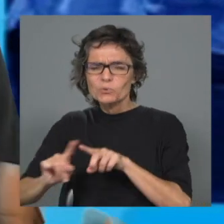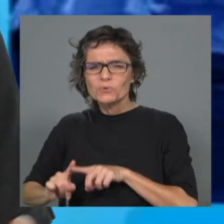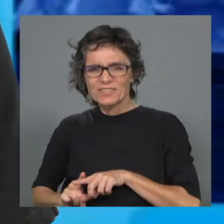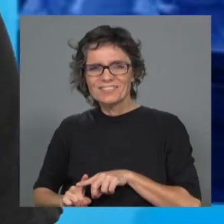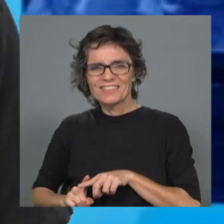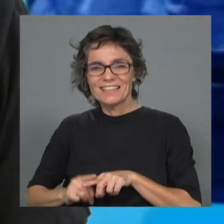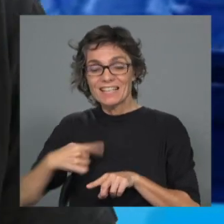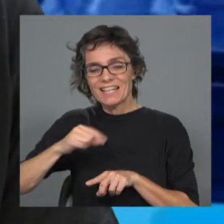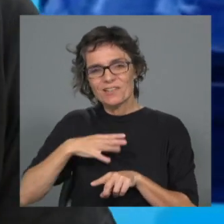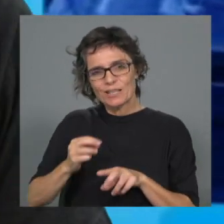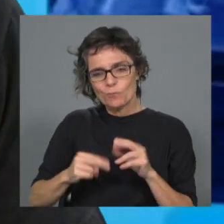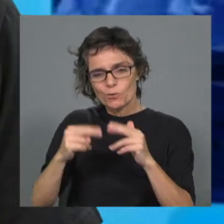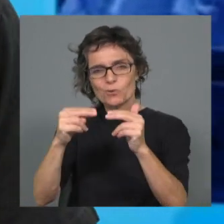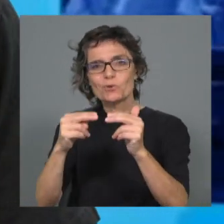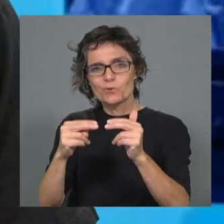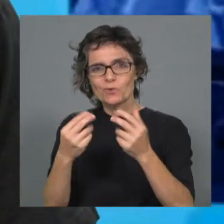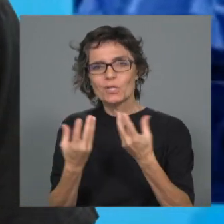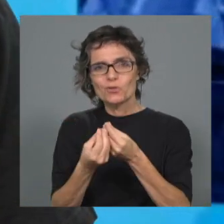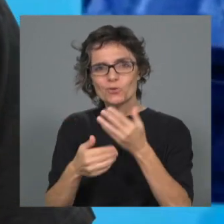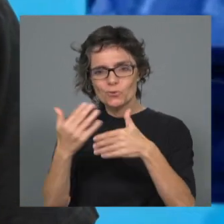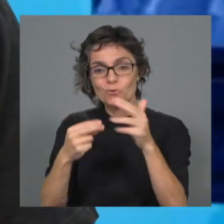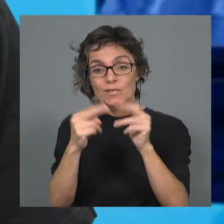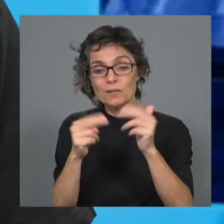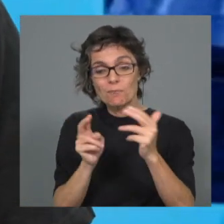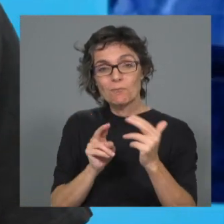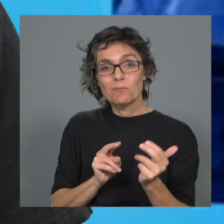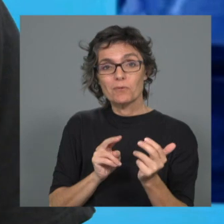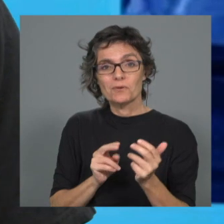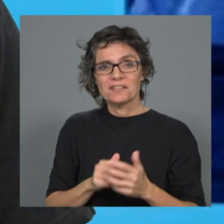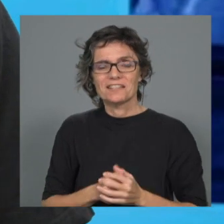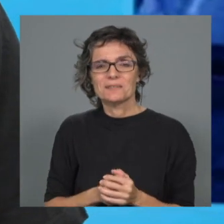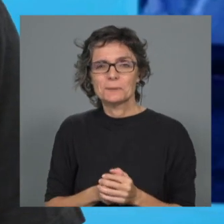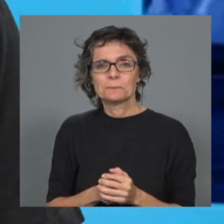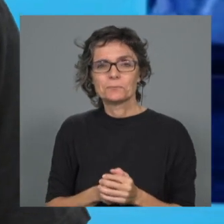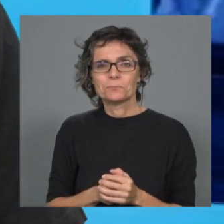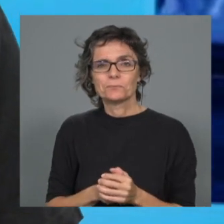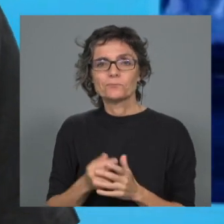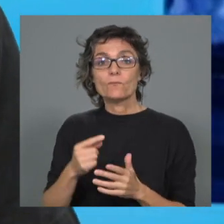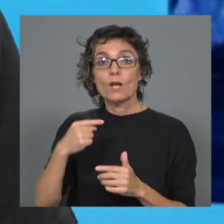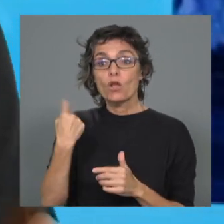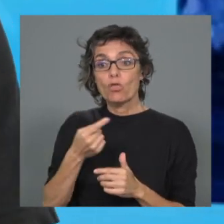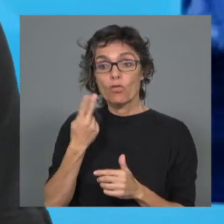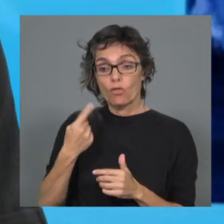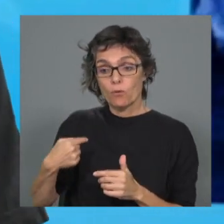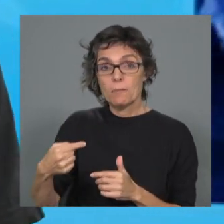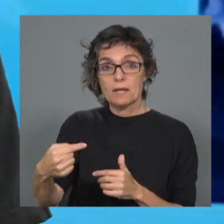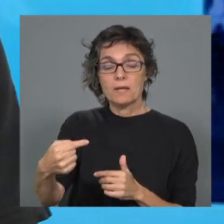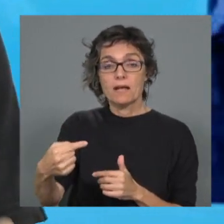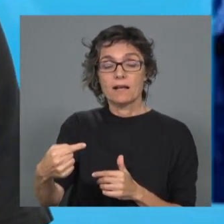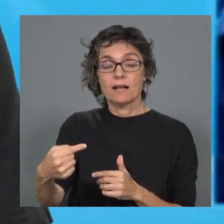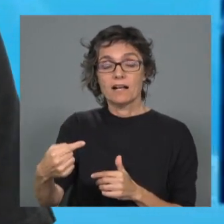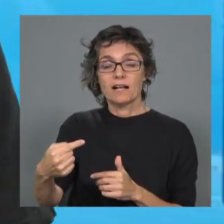exatamente construir aqui estas pontes lá dentro. E no dia-a-dia, hoje em